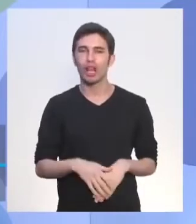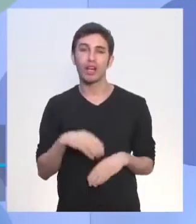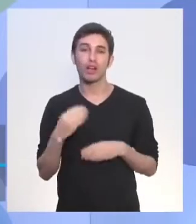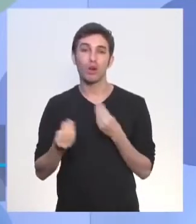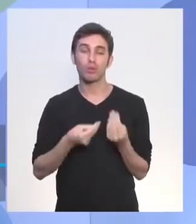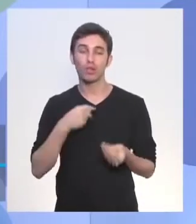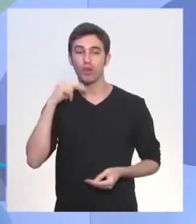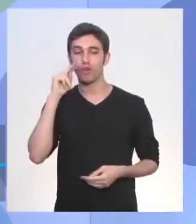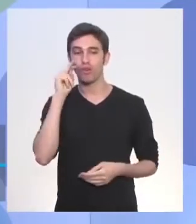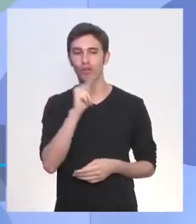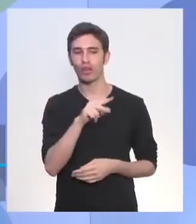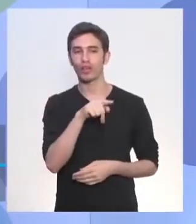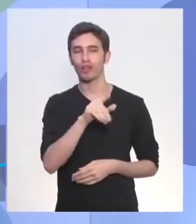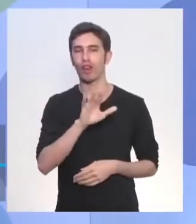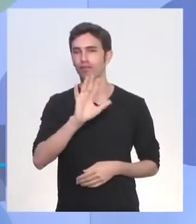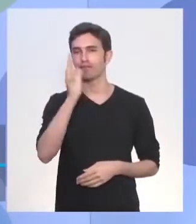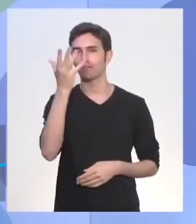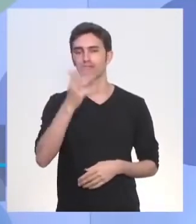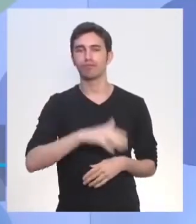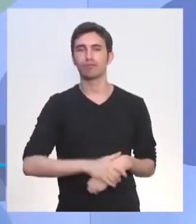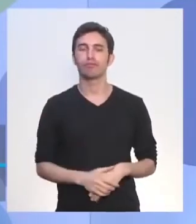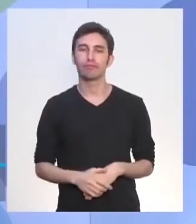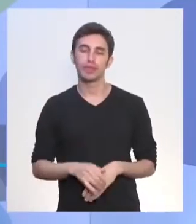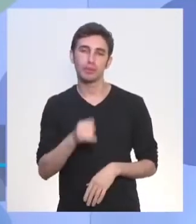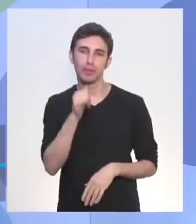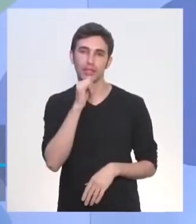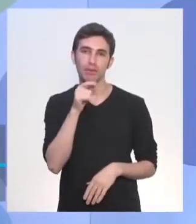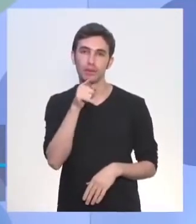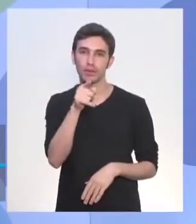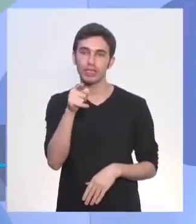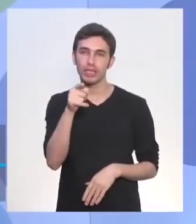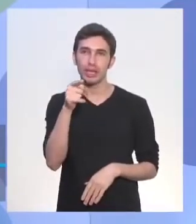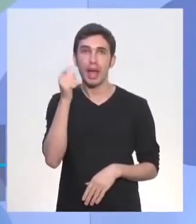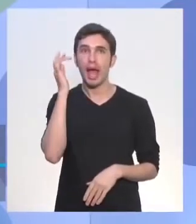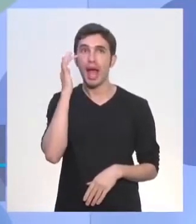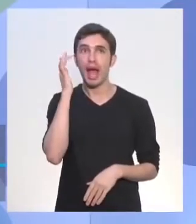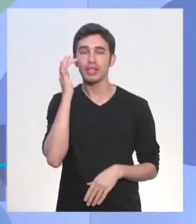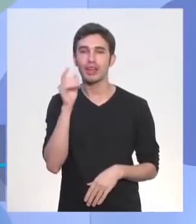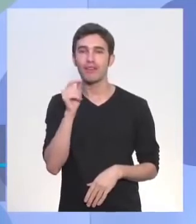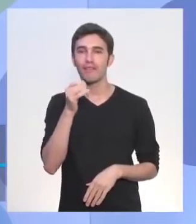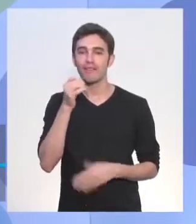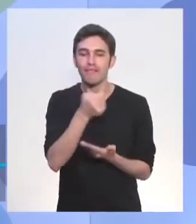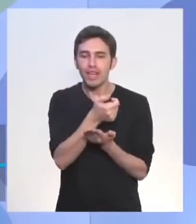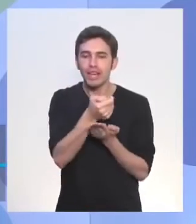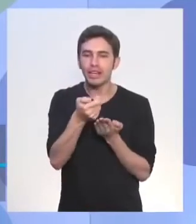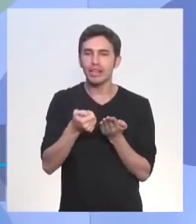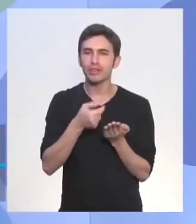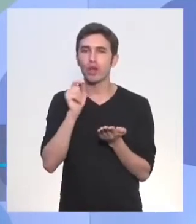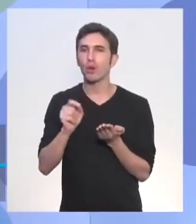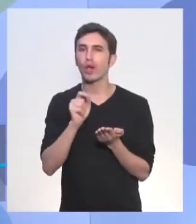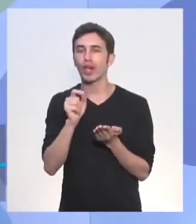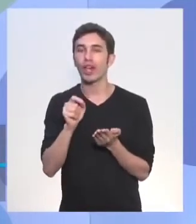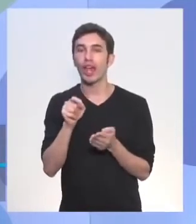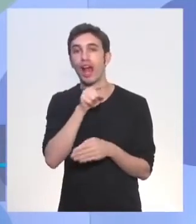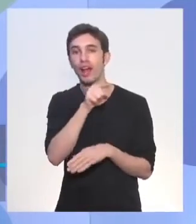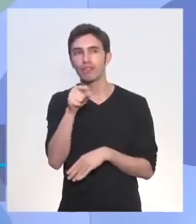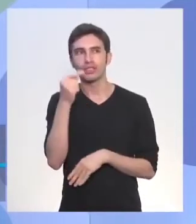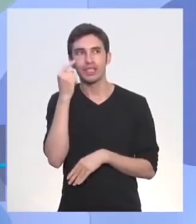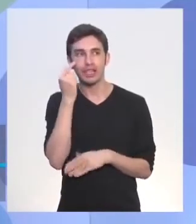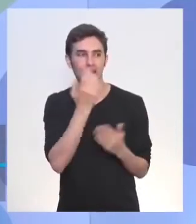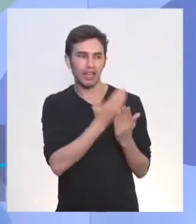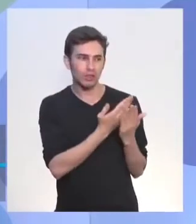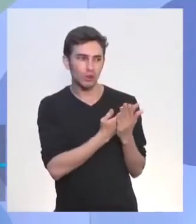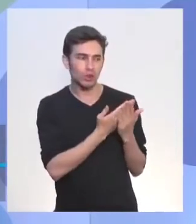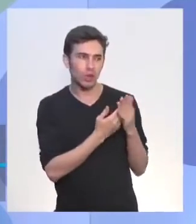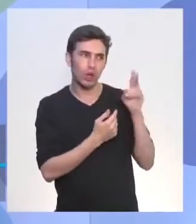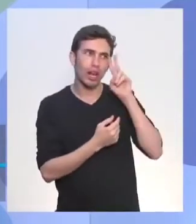situação? Por exemplo, a gente falou, deu ponto de vista sobre fake news. Então, você pensa sobre fake news e fala, fake news para mim é isso, fake news para mim traz